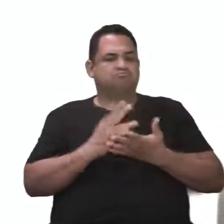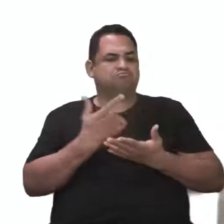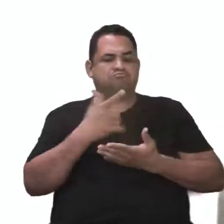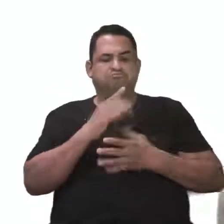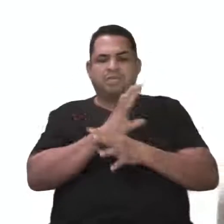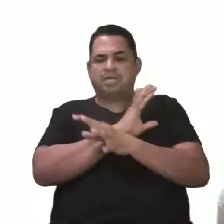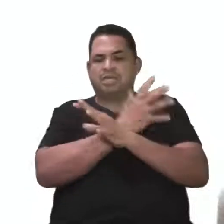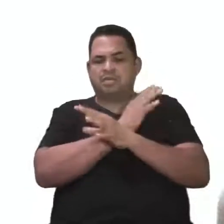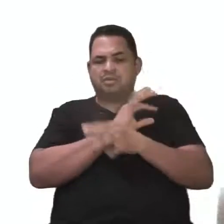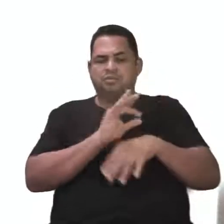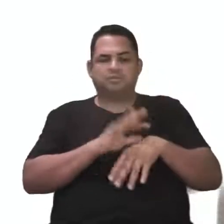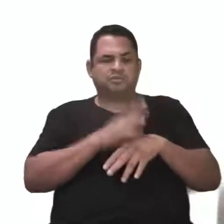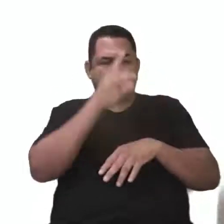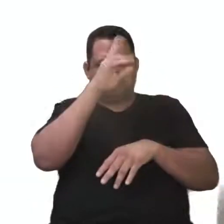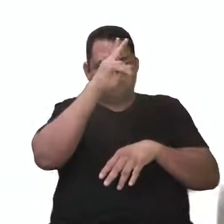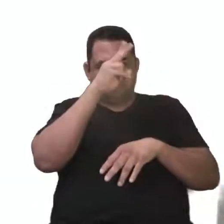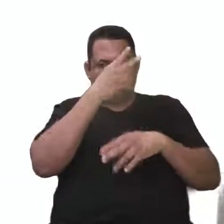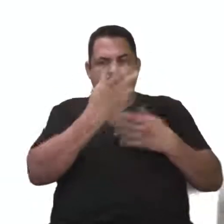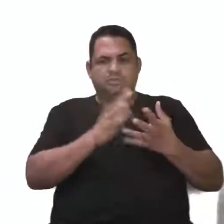ósseo no inseto.